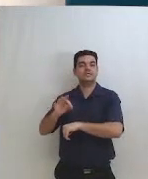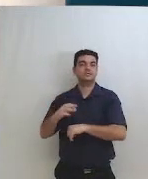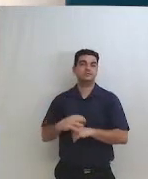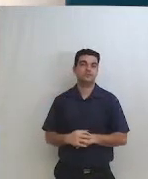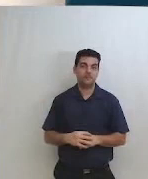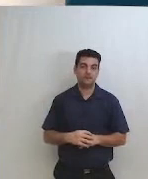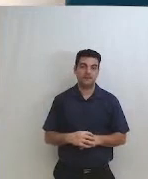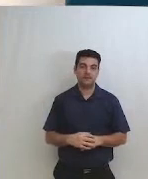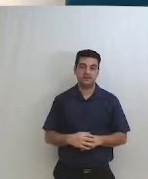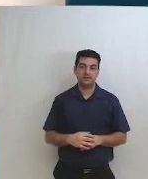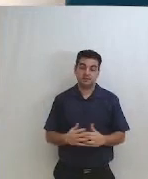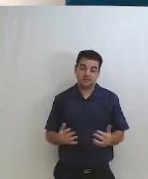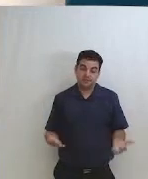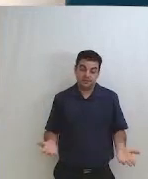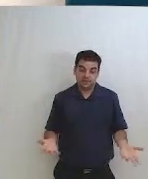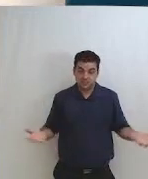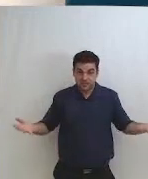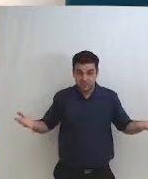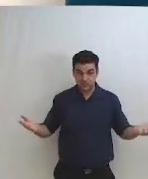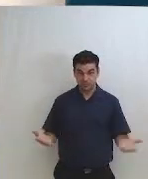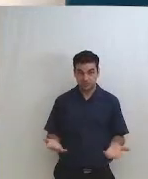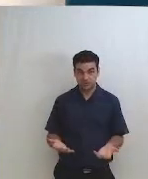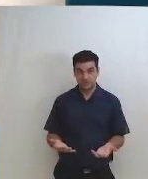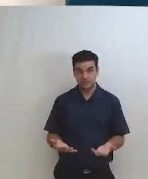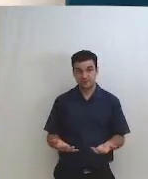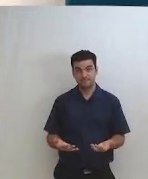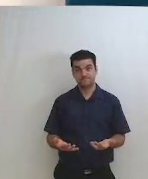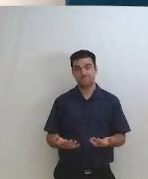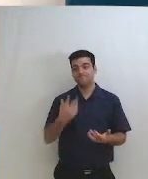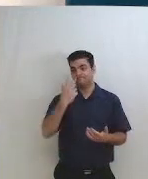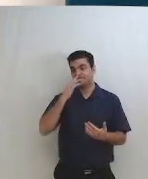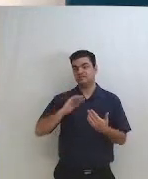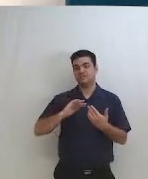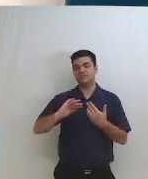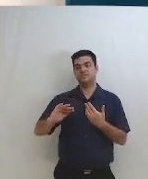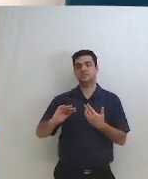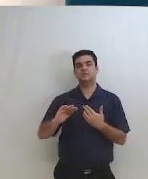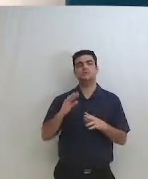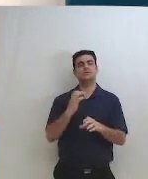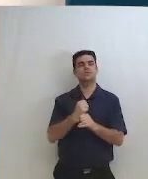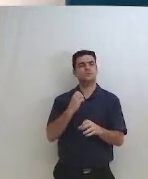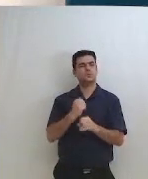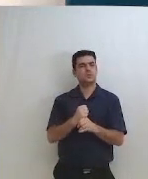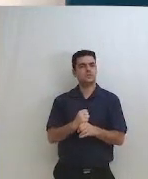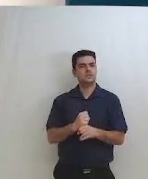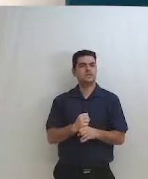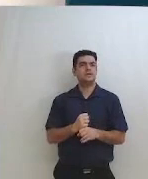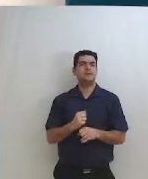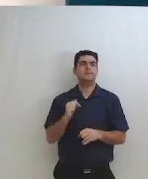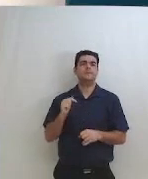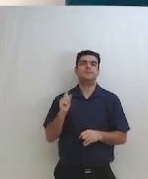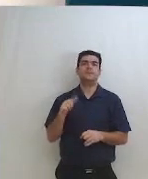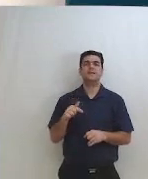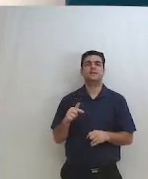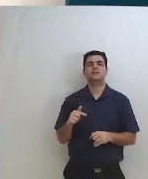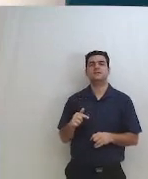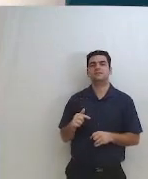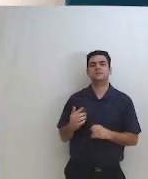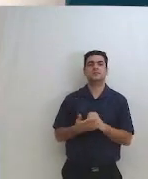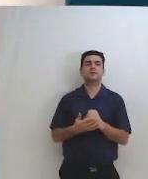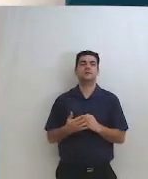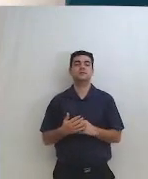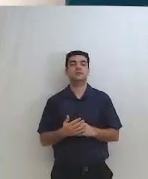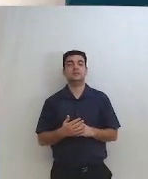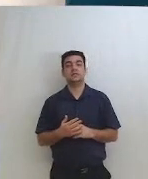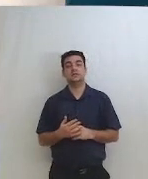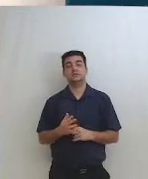que, nesse caso, isso também foi afastado pelo Tribunal de Justiça de Origem, isso também foi afastado. E quando ele diz,